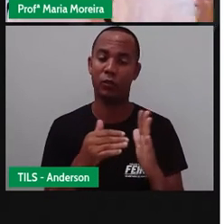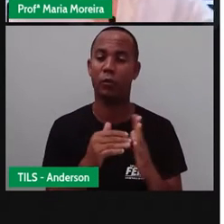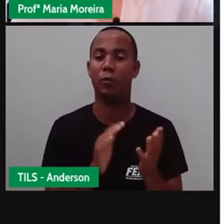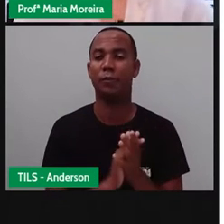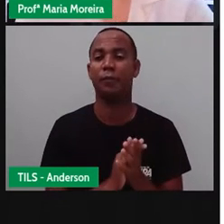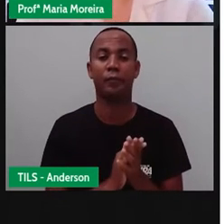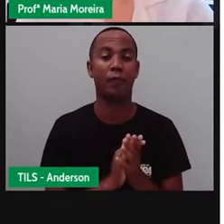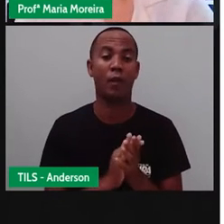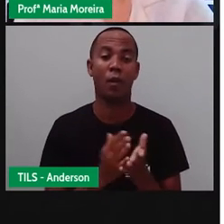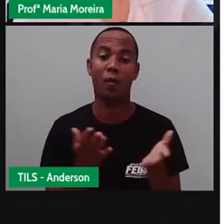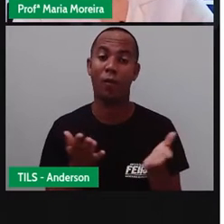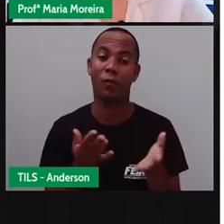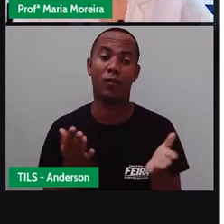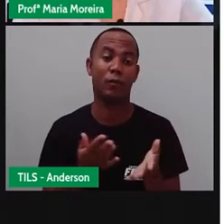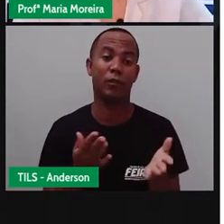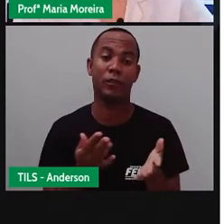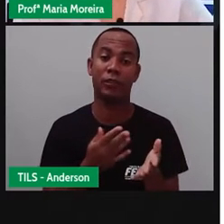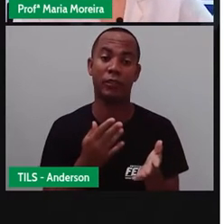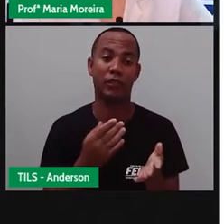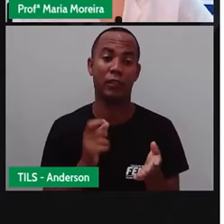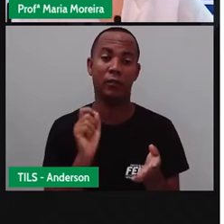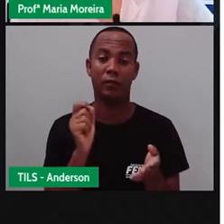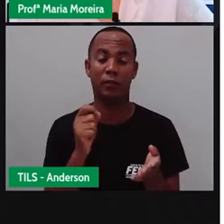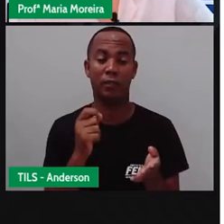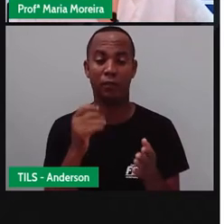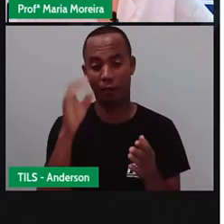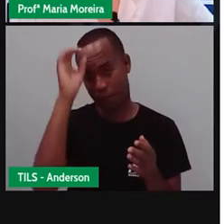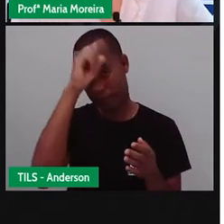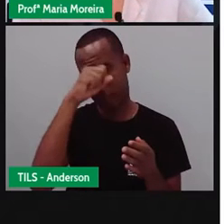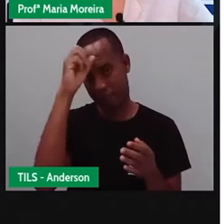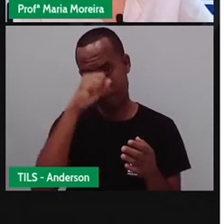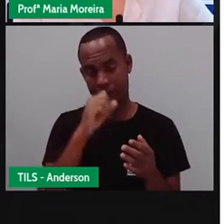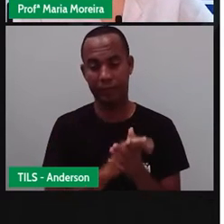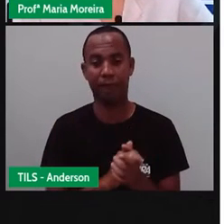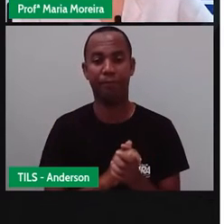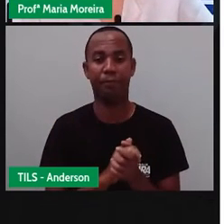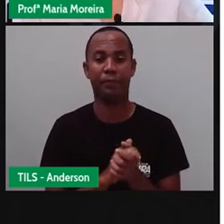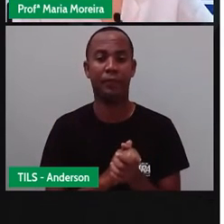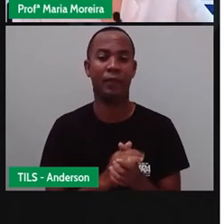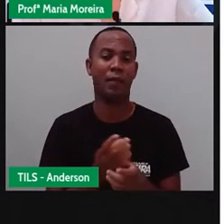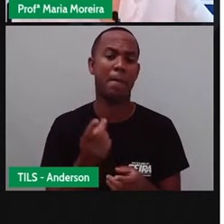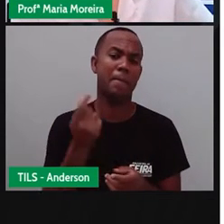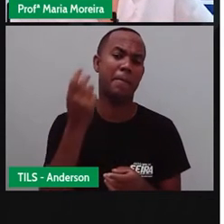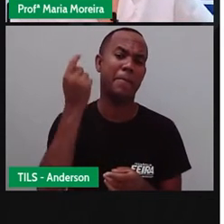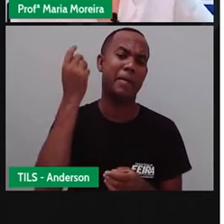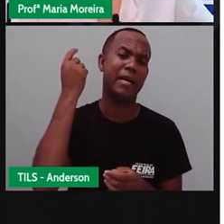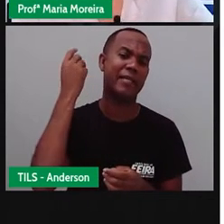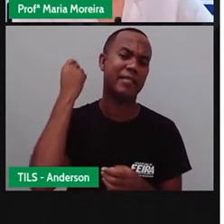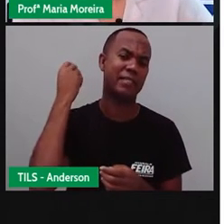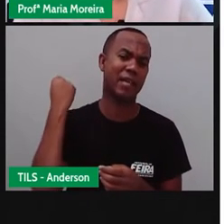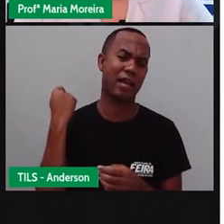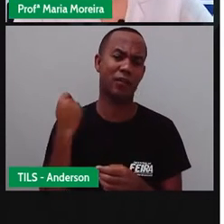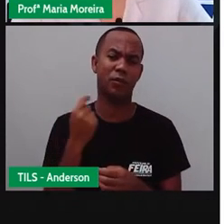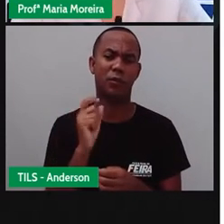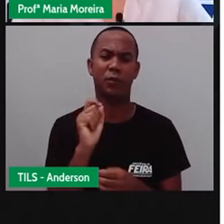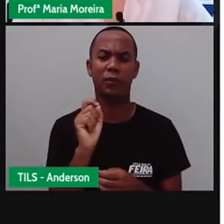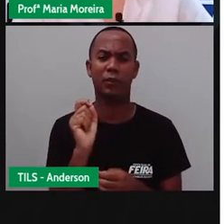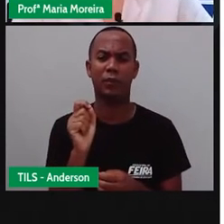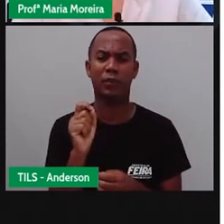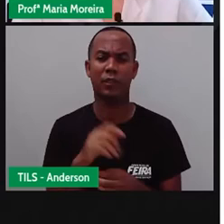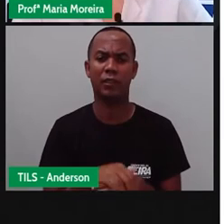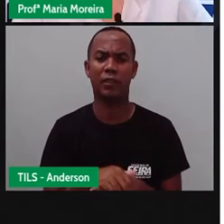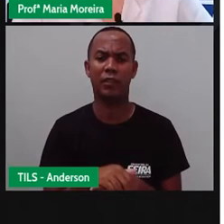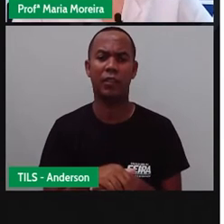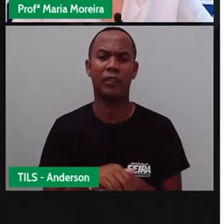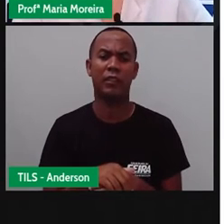mas não decorrer aí e dessa aula bom mesmo há muito tempo